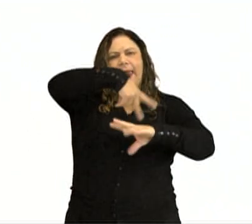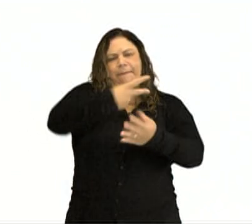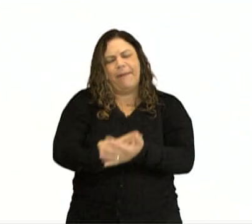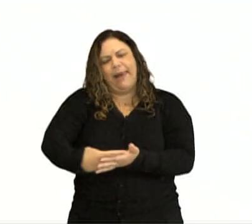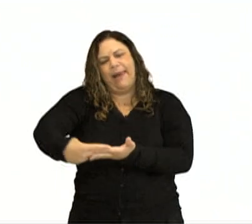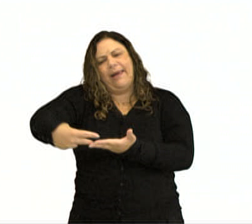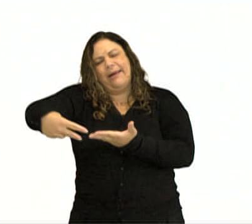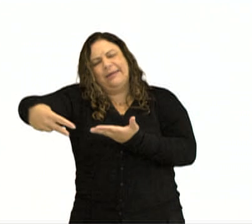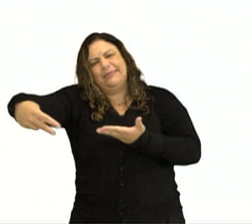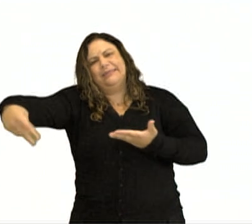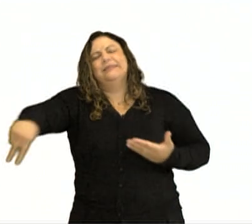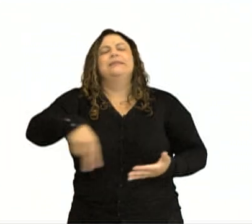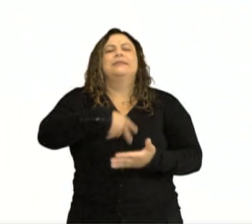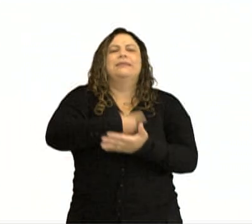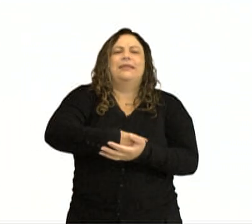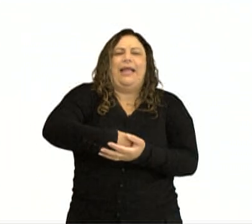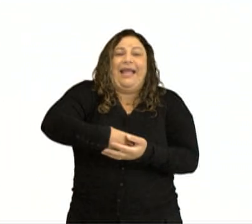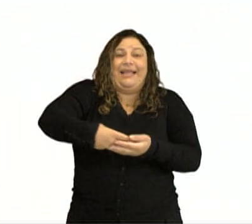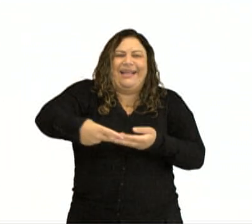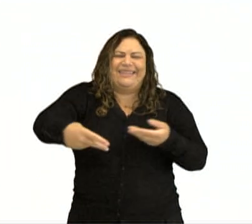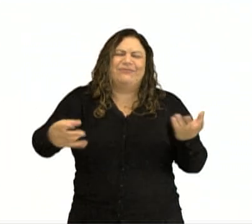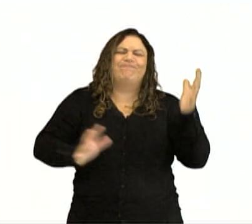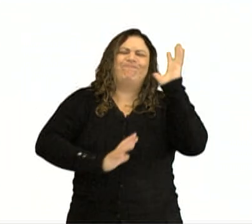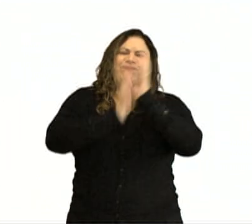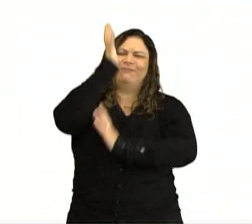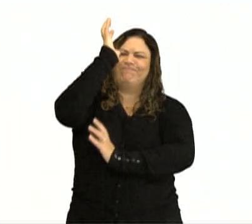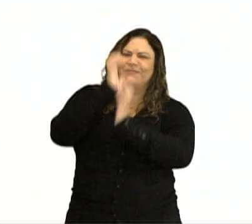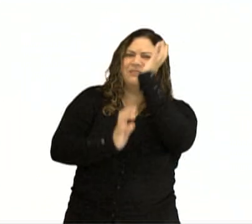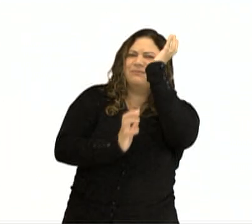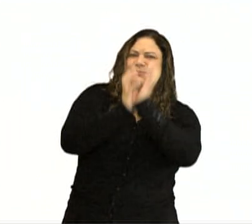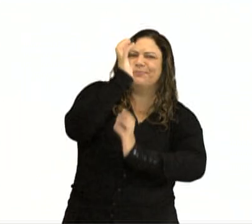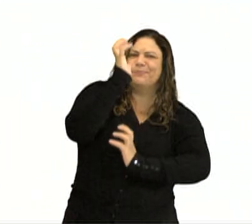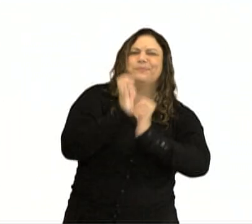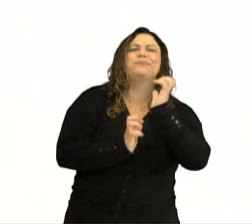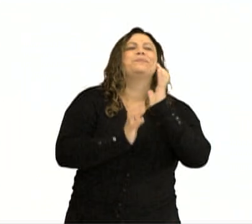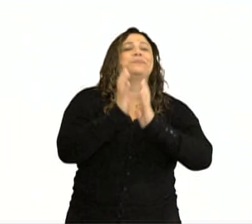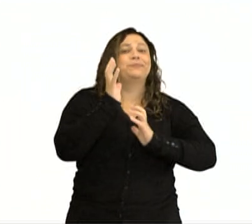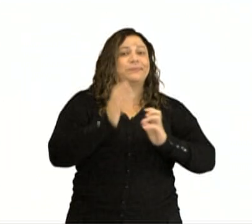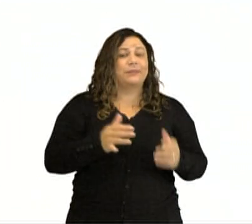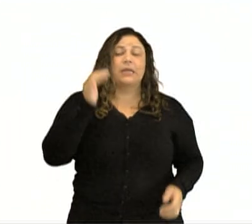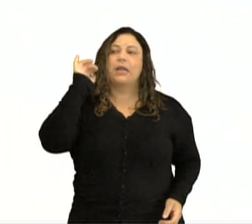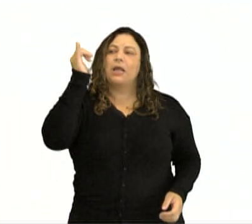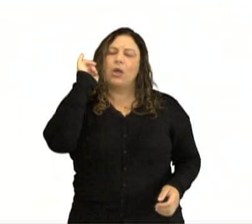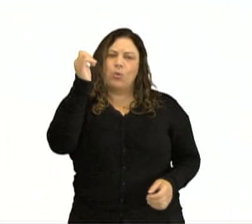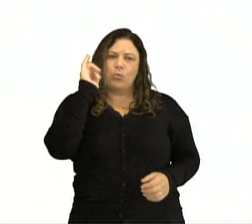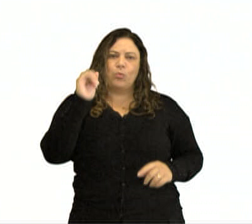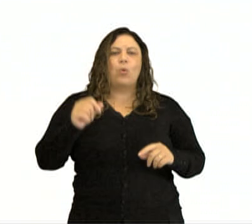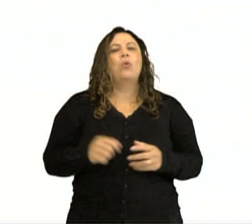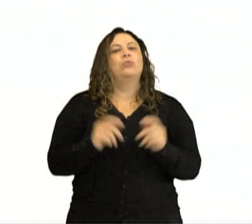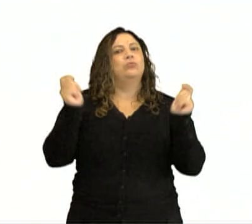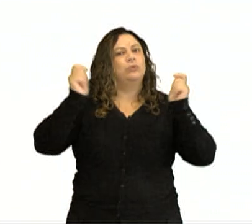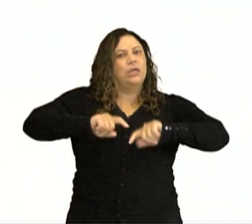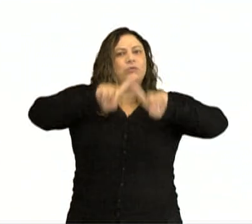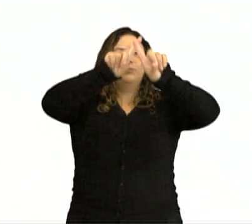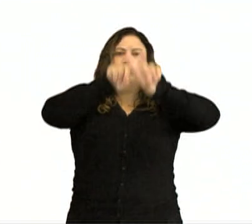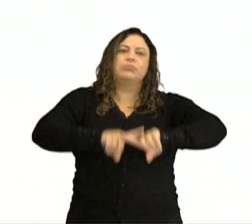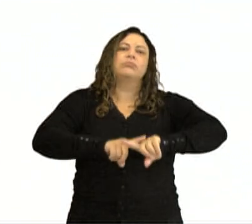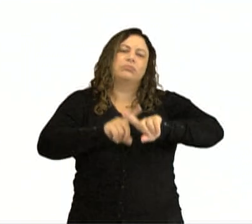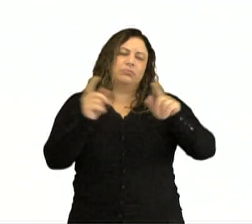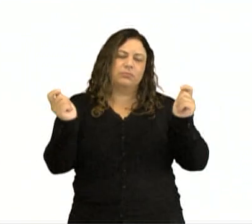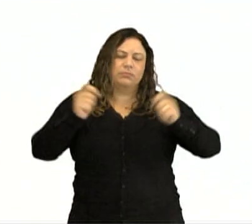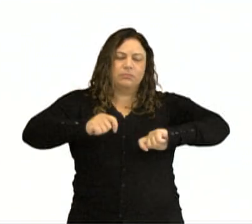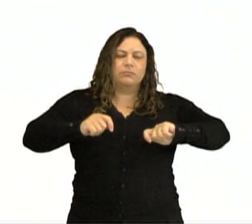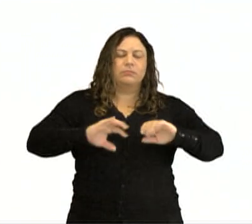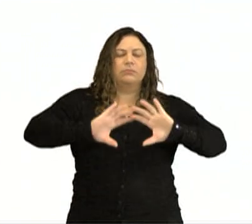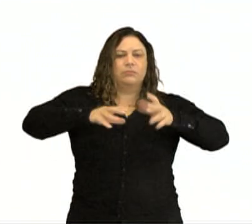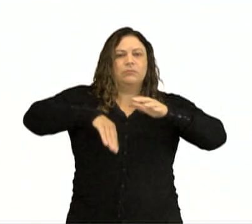contorciam-se, esfalfavam-se, brigavam. Então, o conto é sobre uma partida de futebol. Na